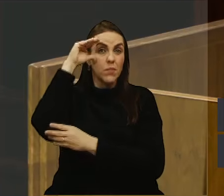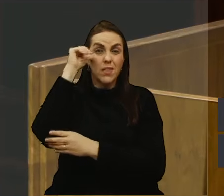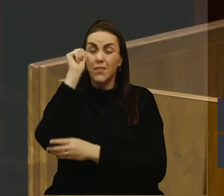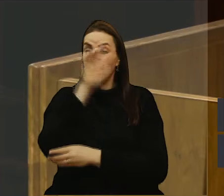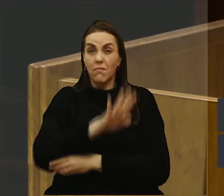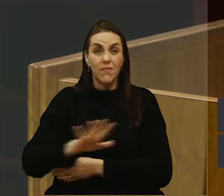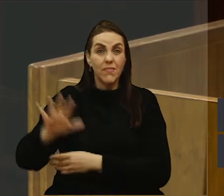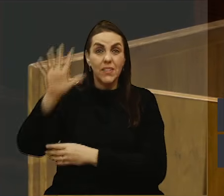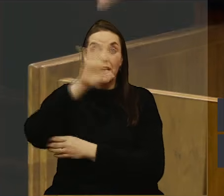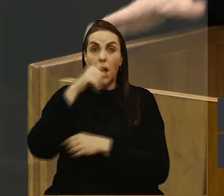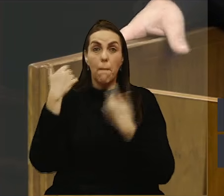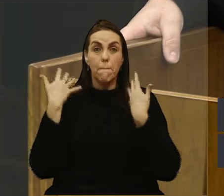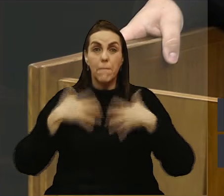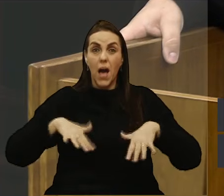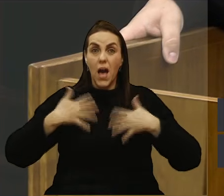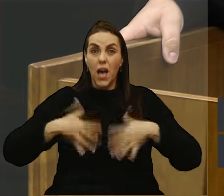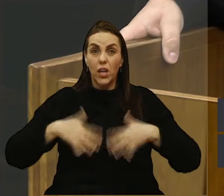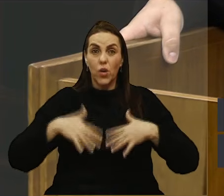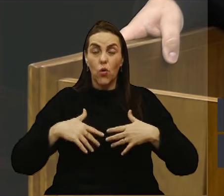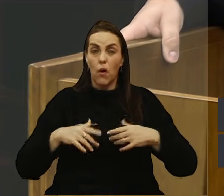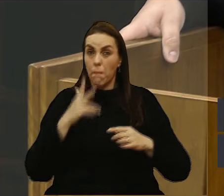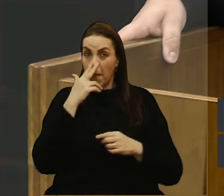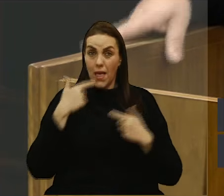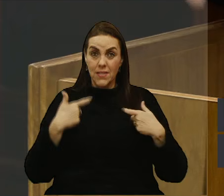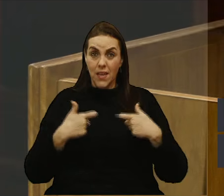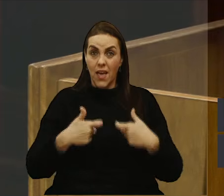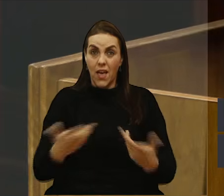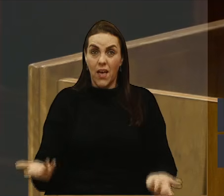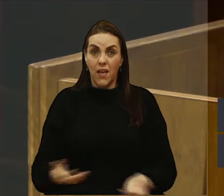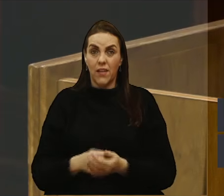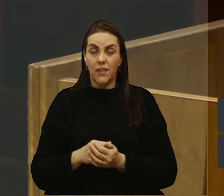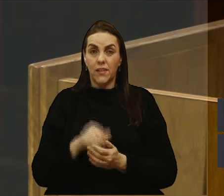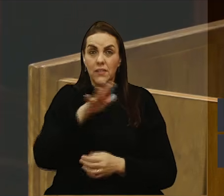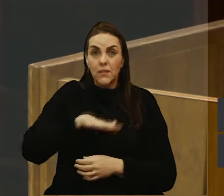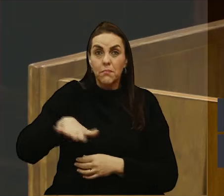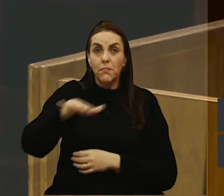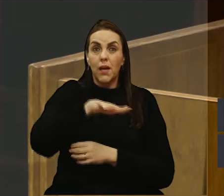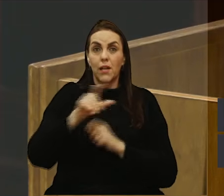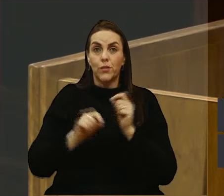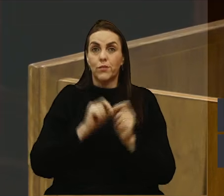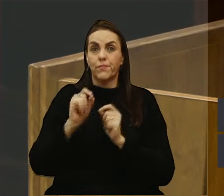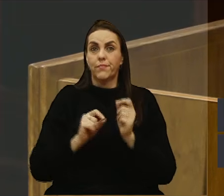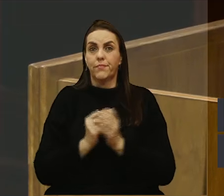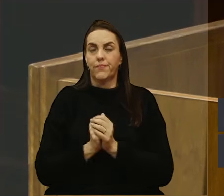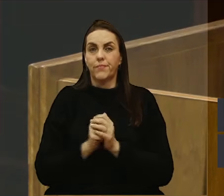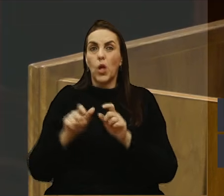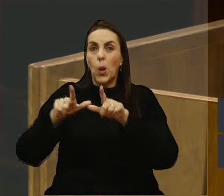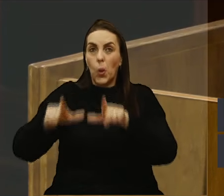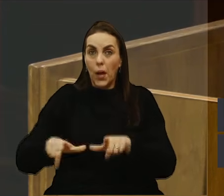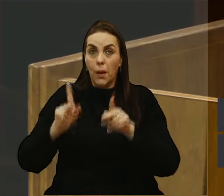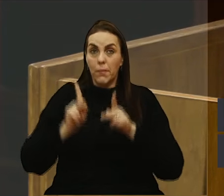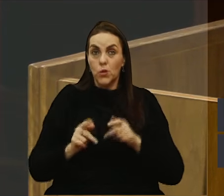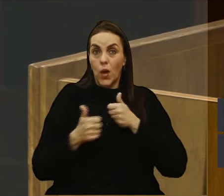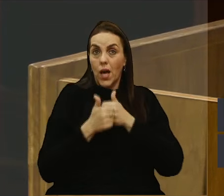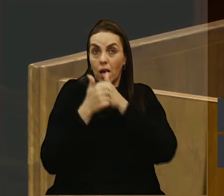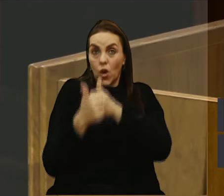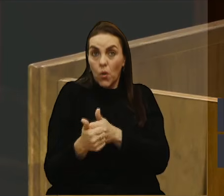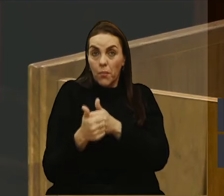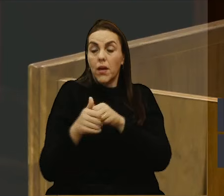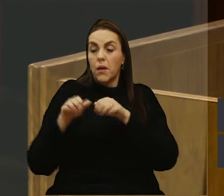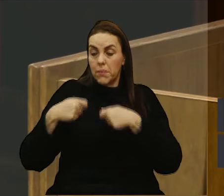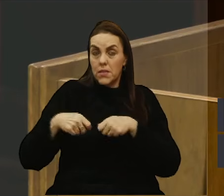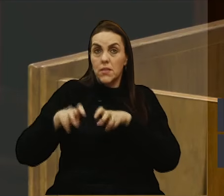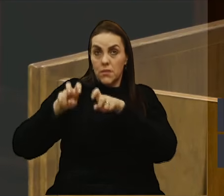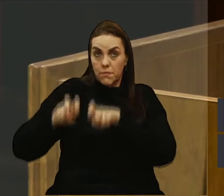de pânico, de guerra lá naquele espaço. Lugares onde os acompanhantes ficam, que deveriam de ficar ao lado